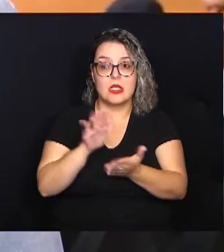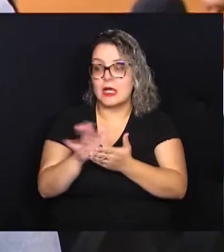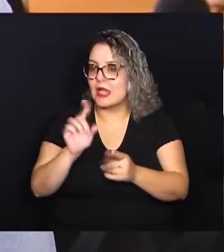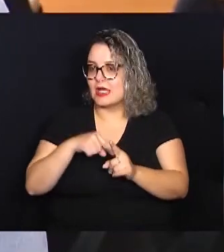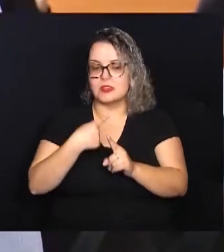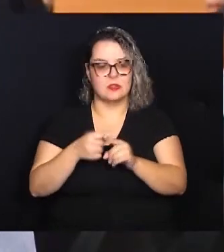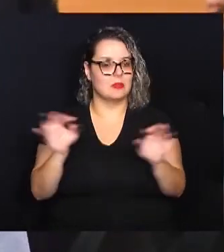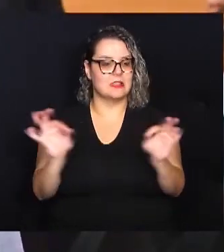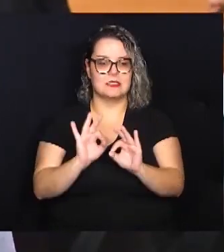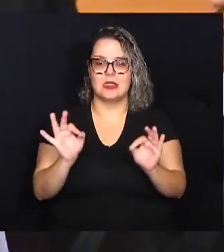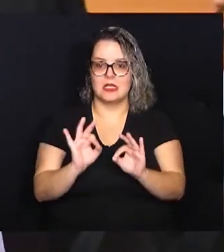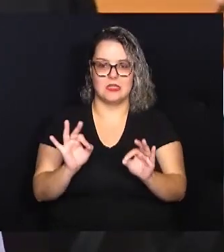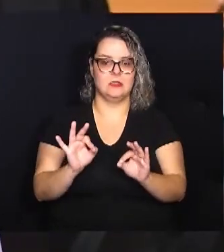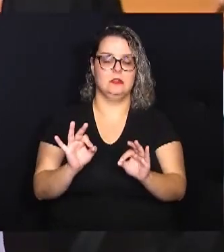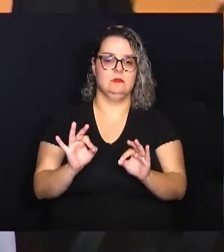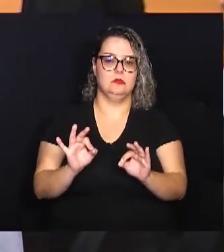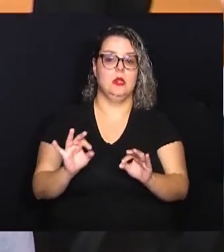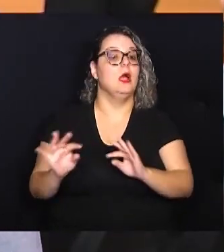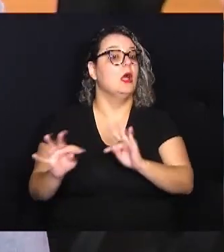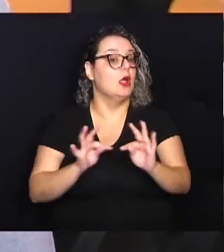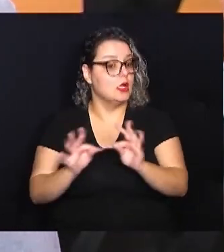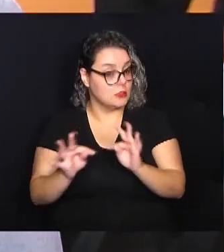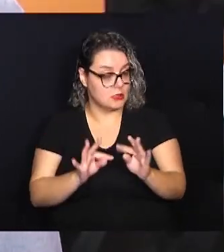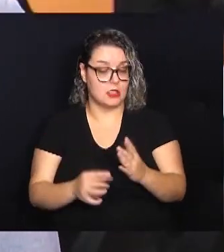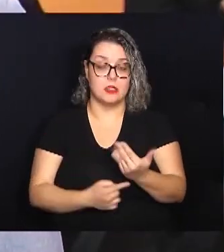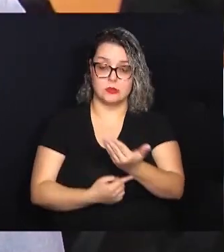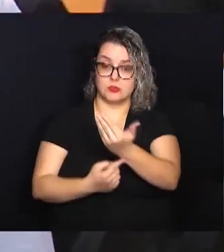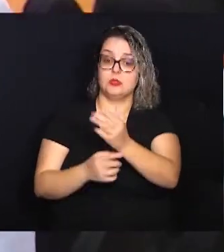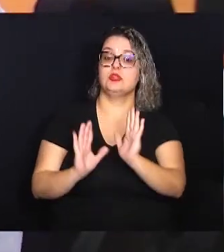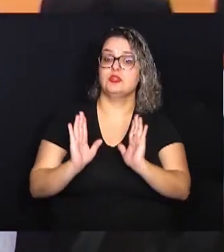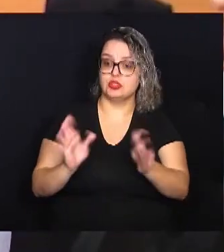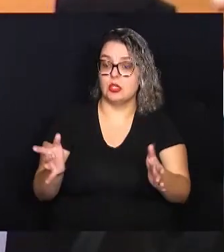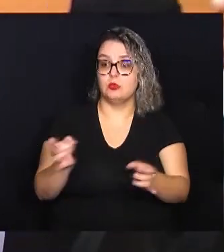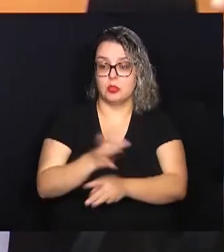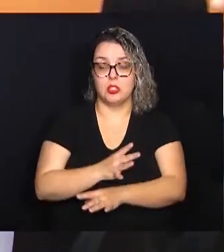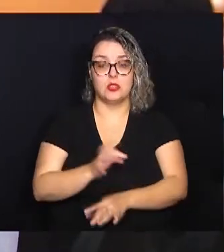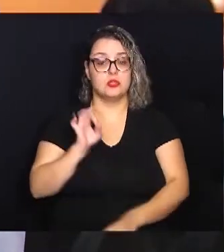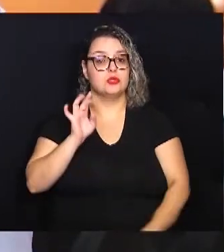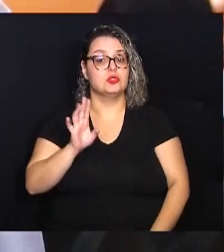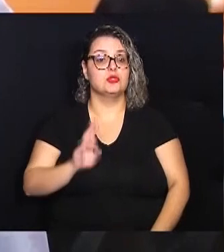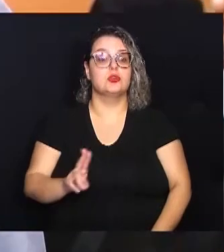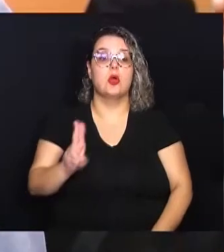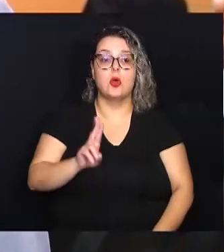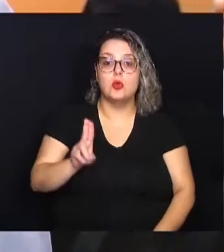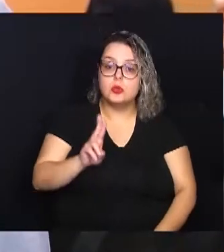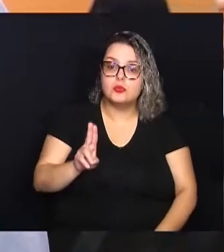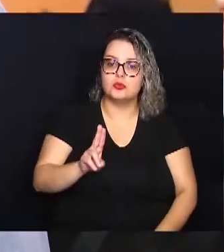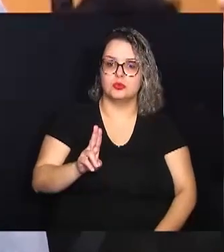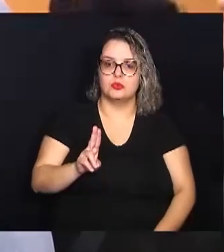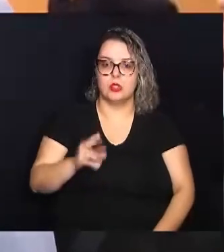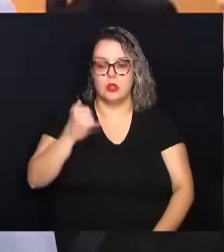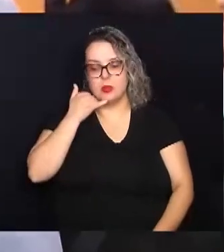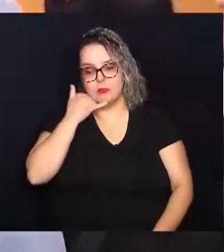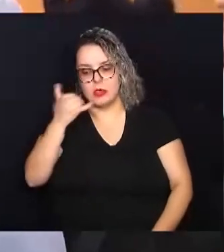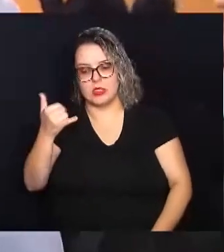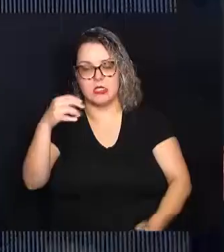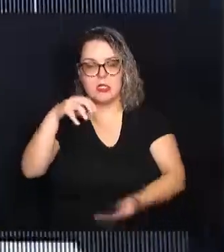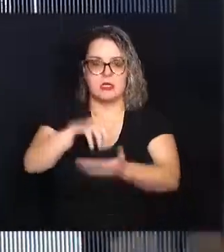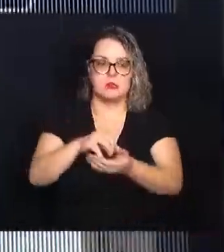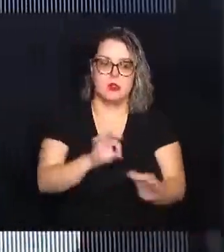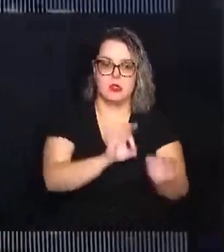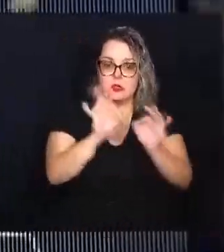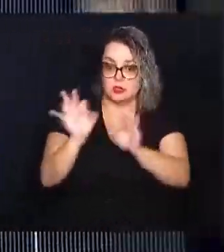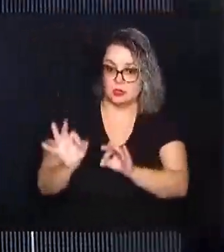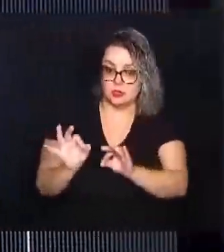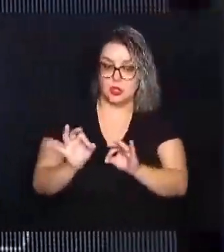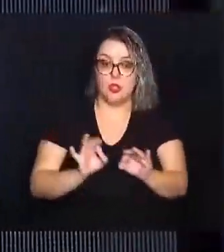para a prefeitura. A tecnologia já está implementada, a gente precisa só operacionalizar uma ligação com a central de monitoramento.